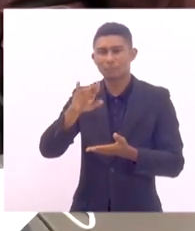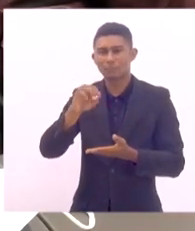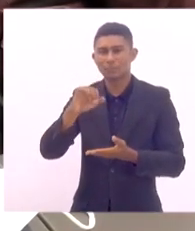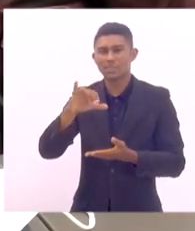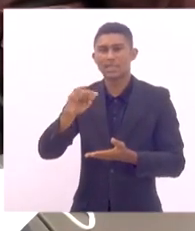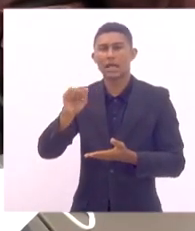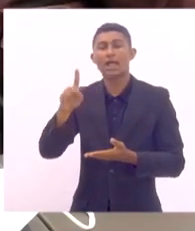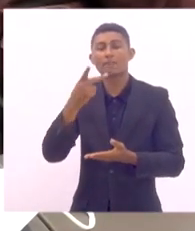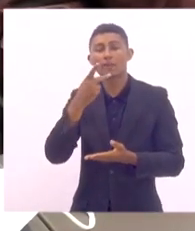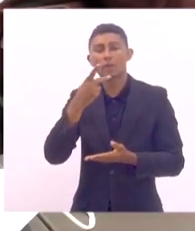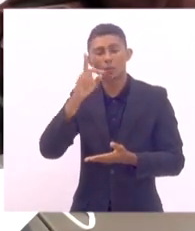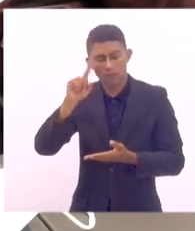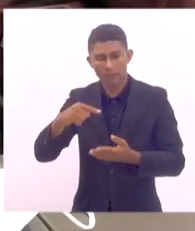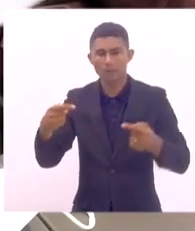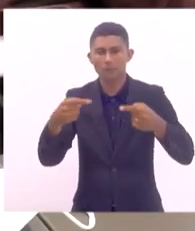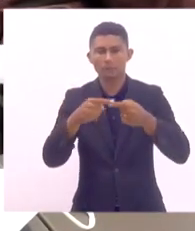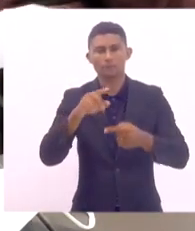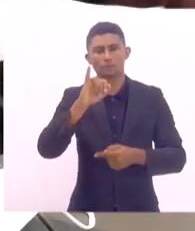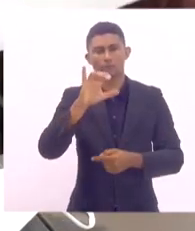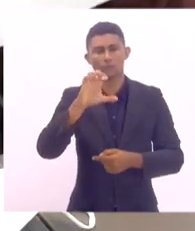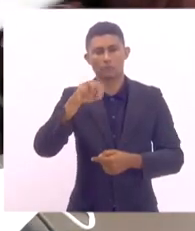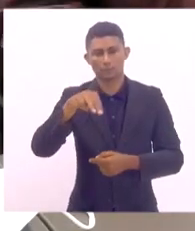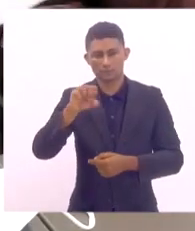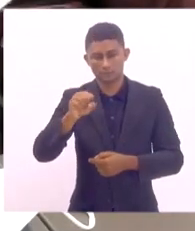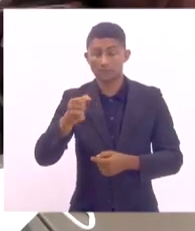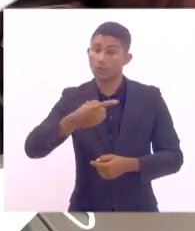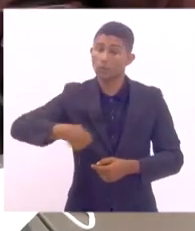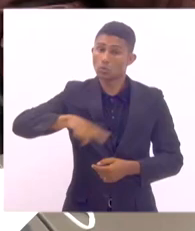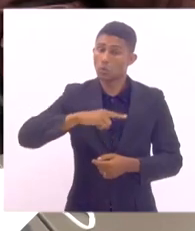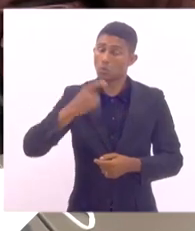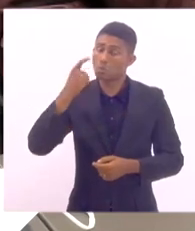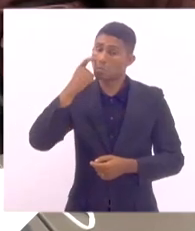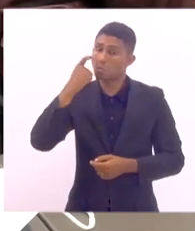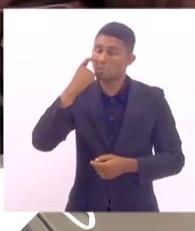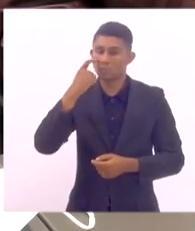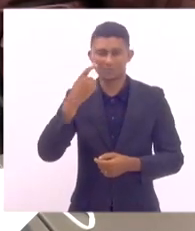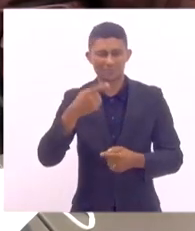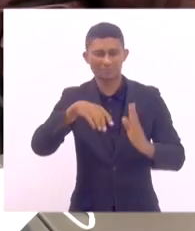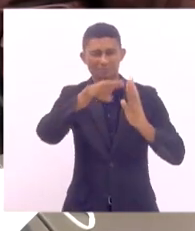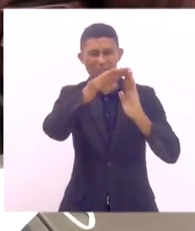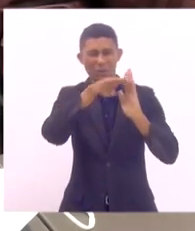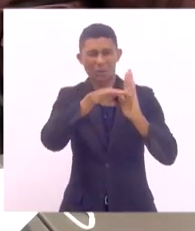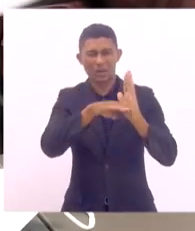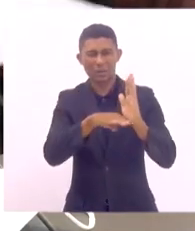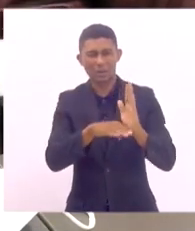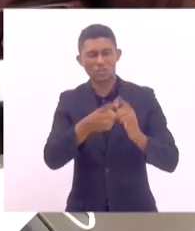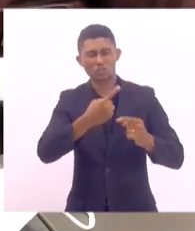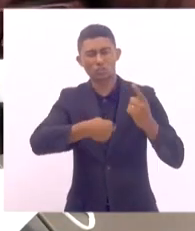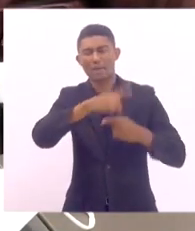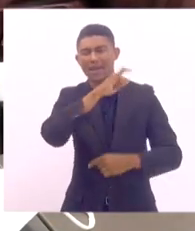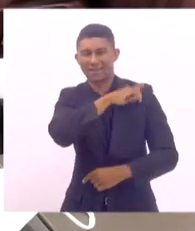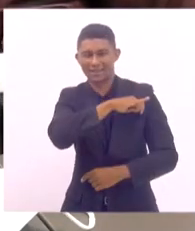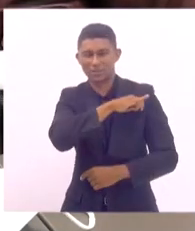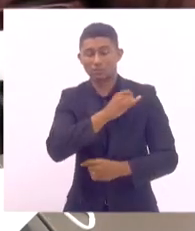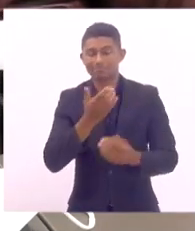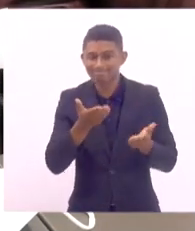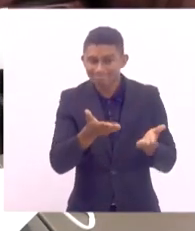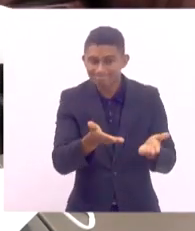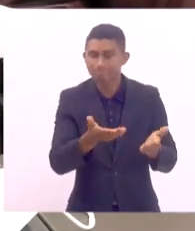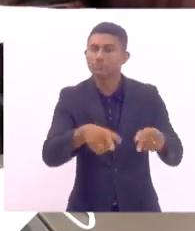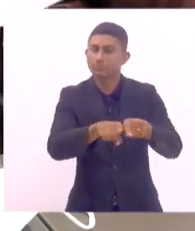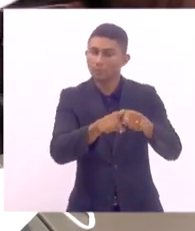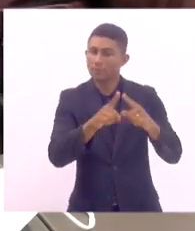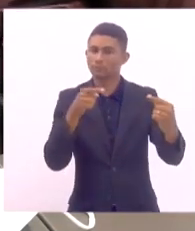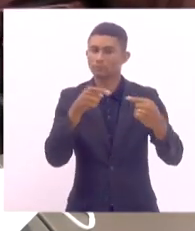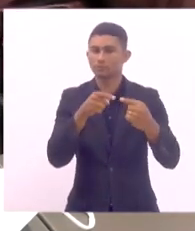a gente pretende que o Supera Rio, que também deriva de